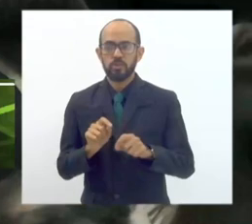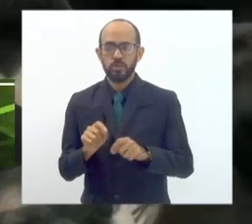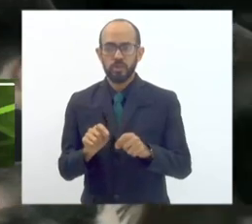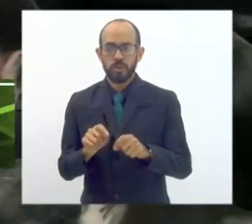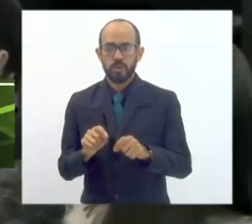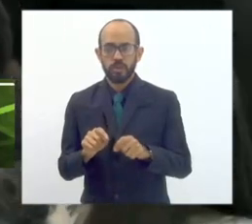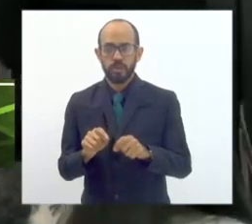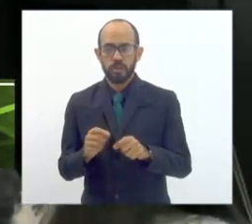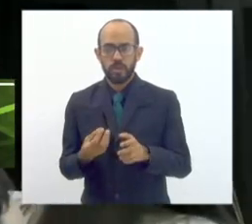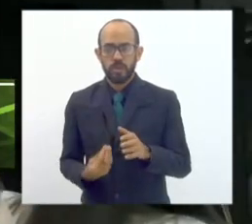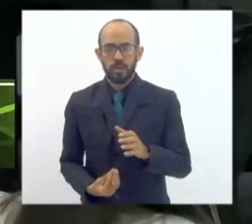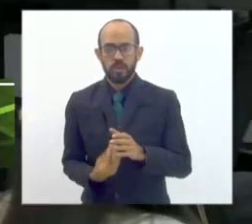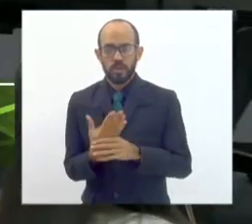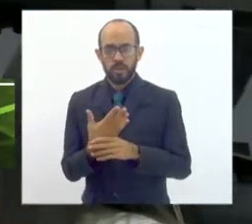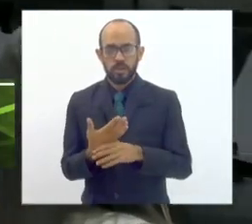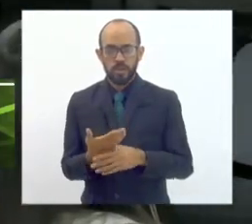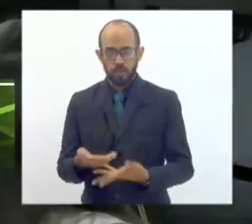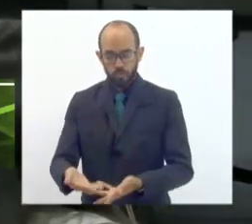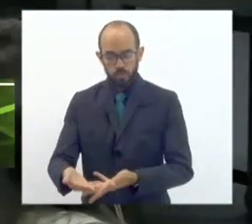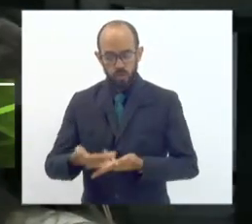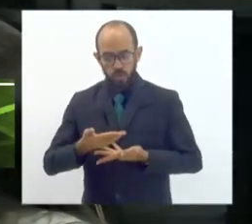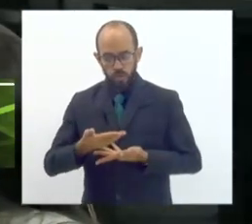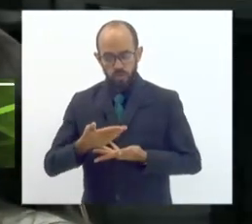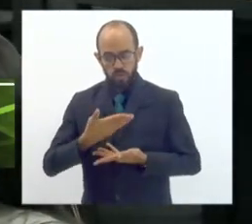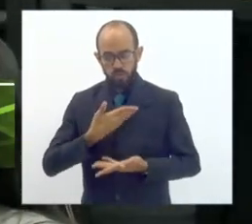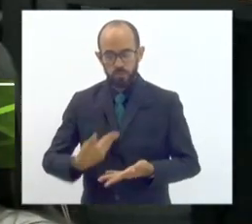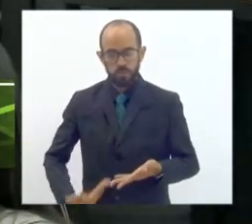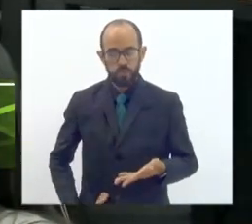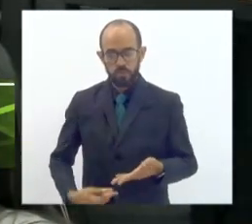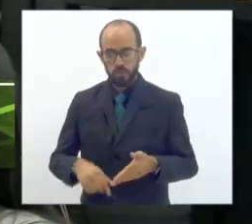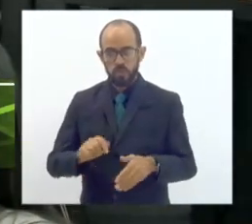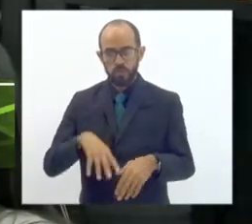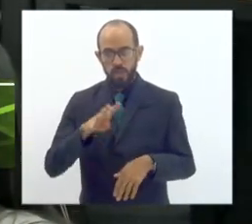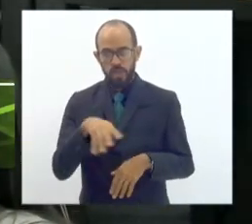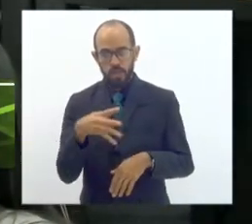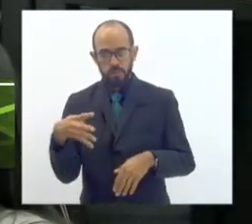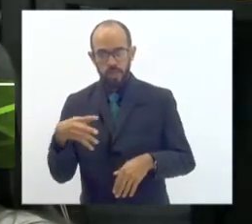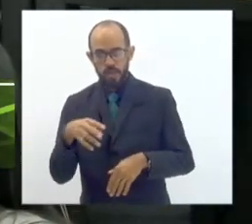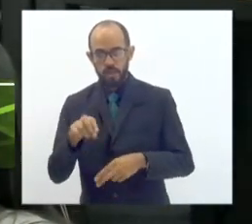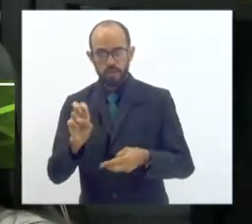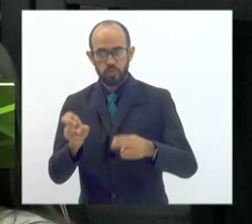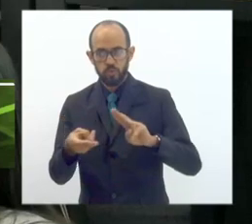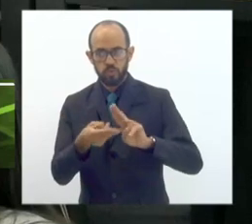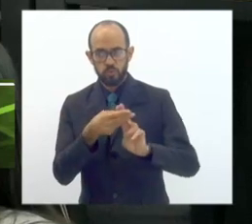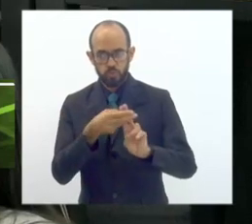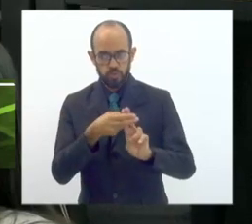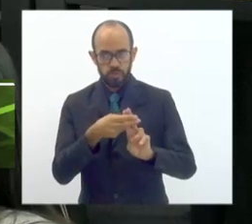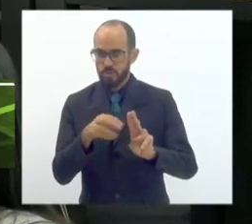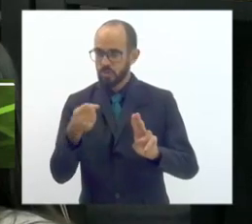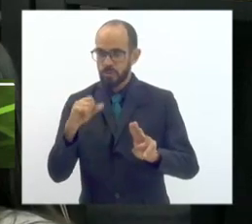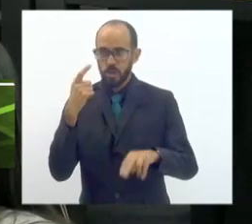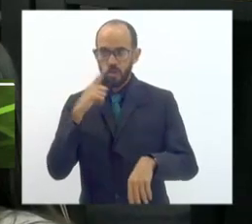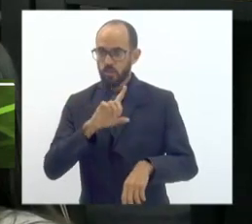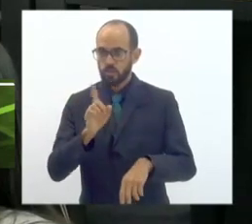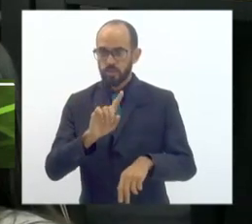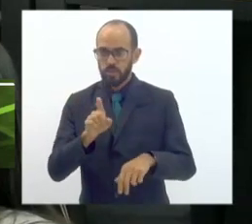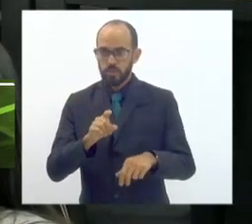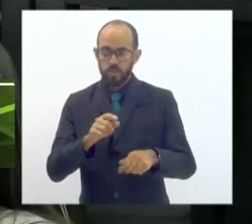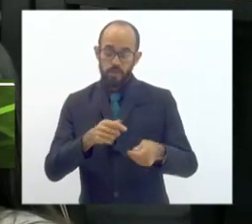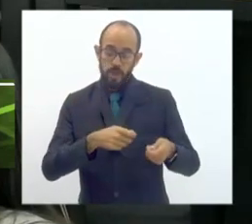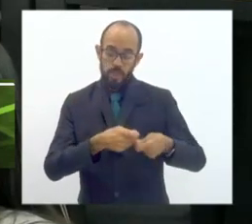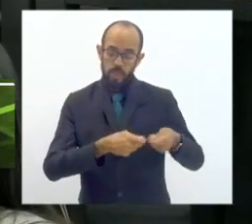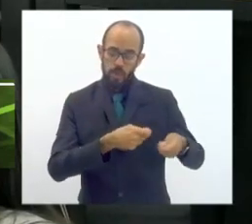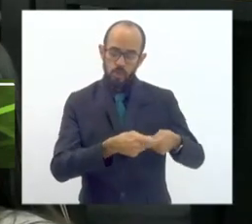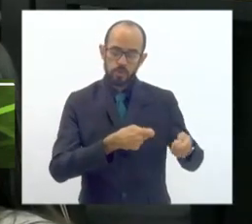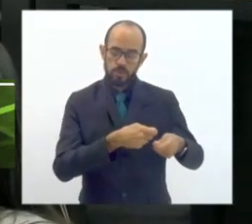um chamamento público de todos os prestadores na tabela SUS. Caso não consiga, você vai negociar a tabela diferenciada